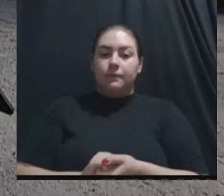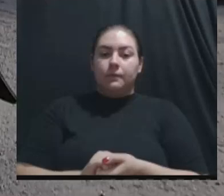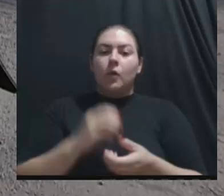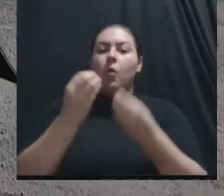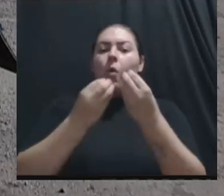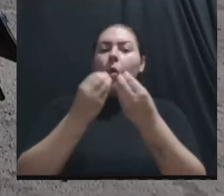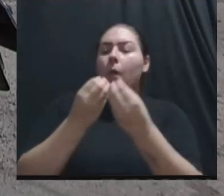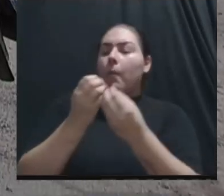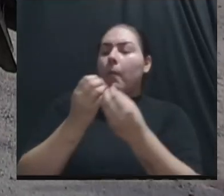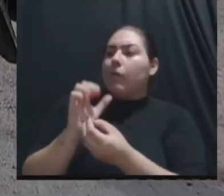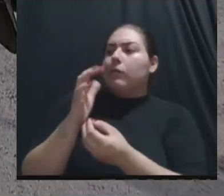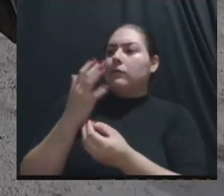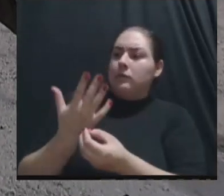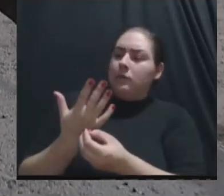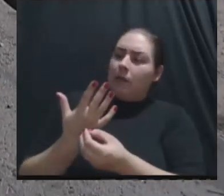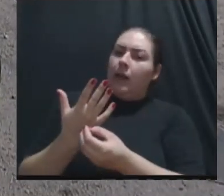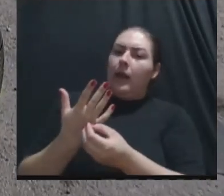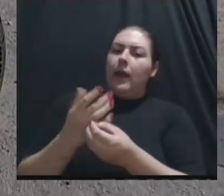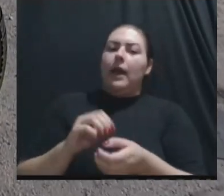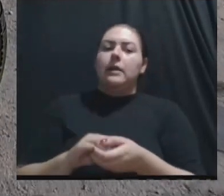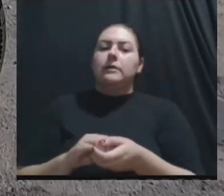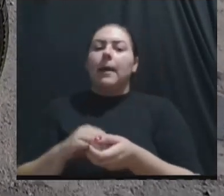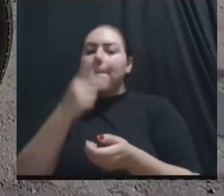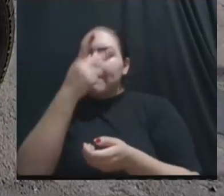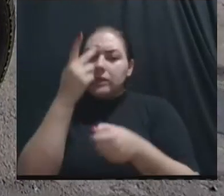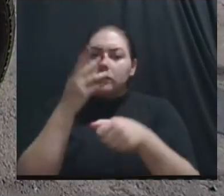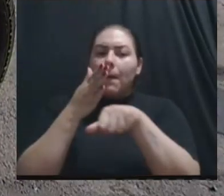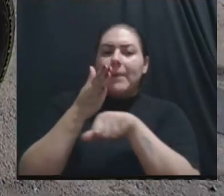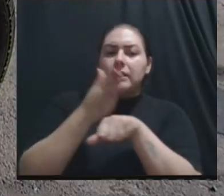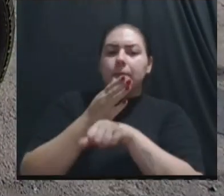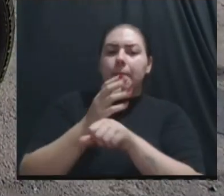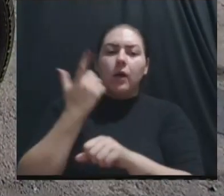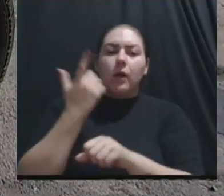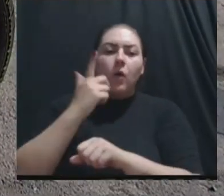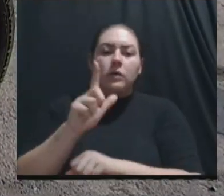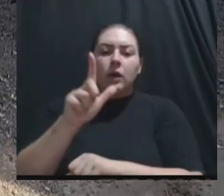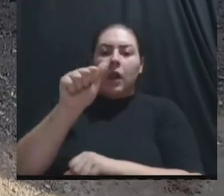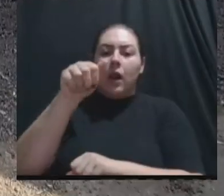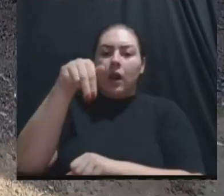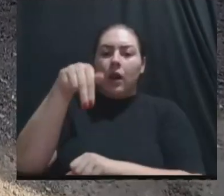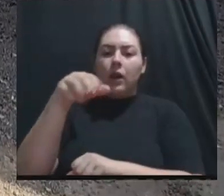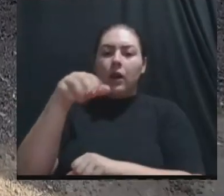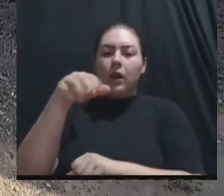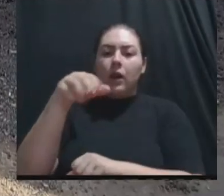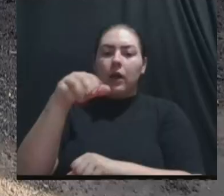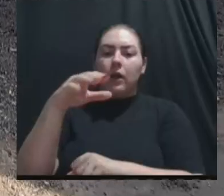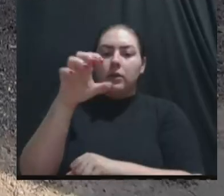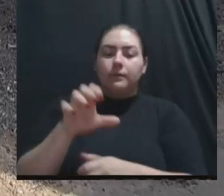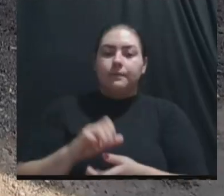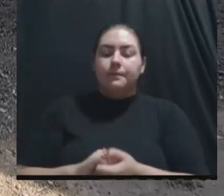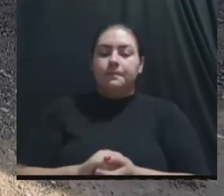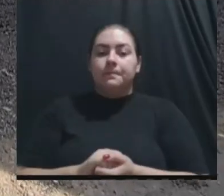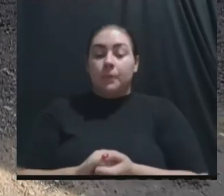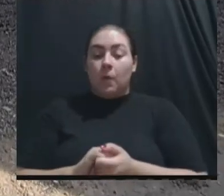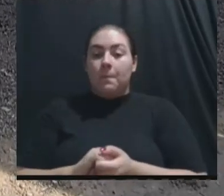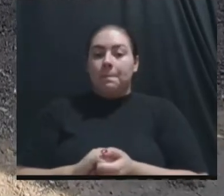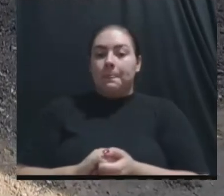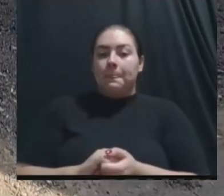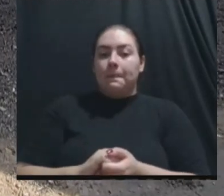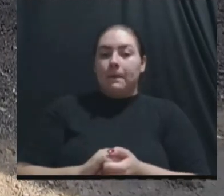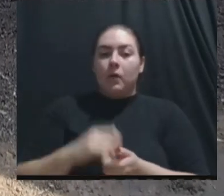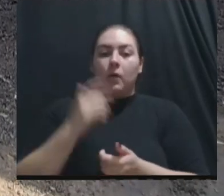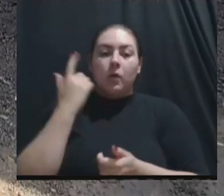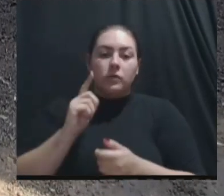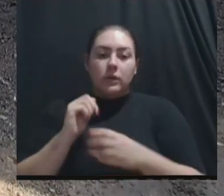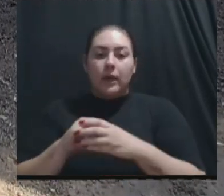pode participar e dar esses lances e qual a data final? O lance oficial ele ocorre a